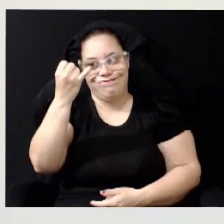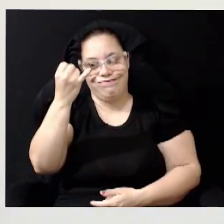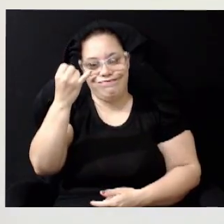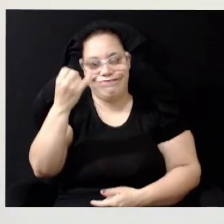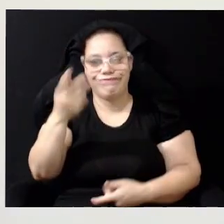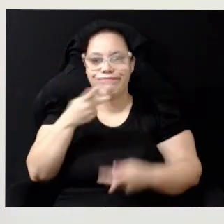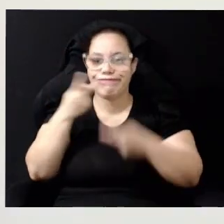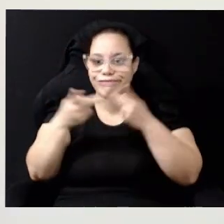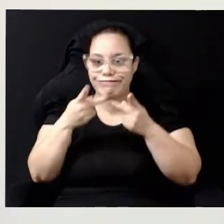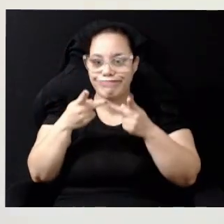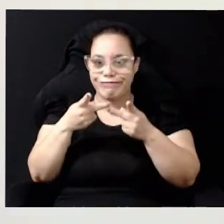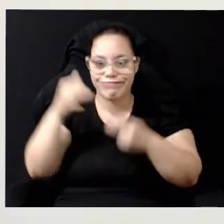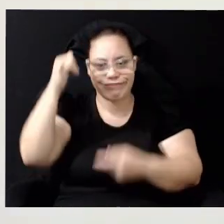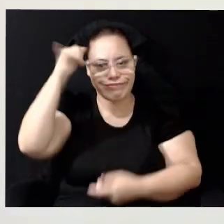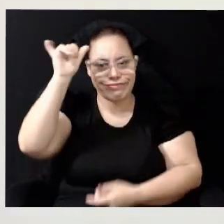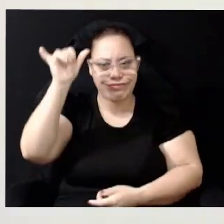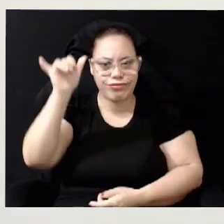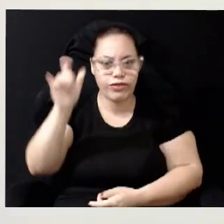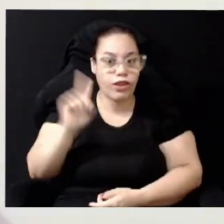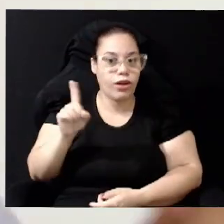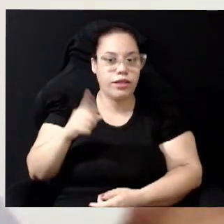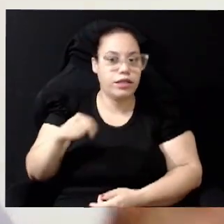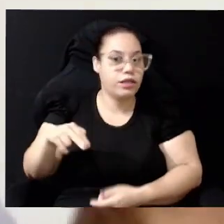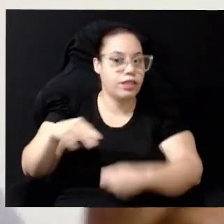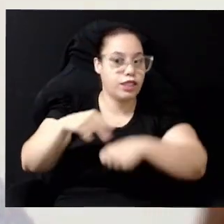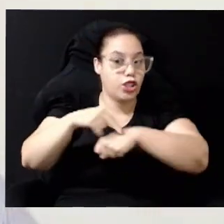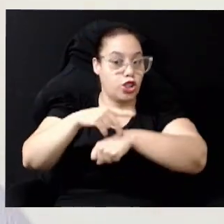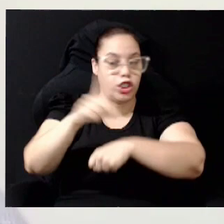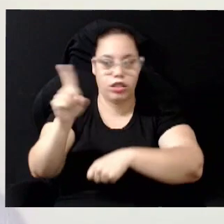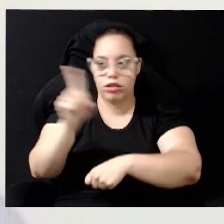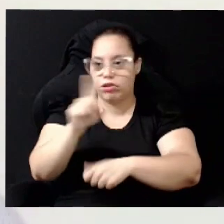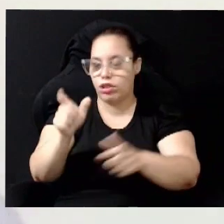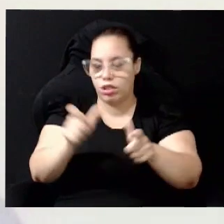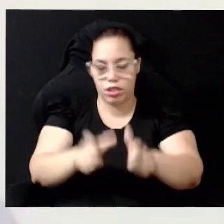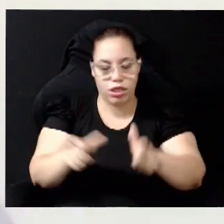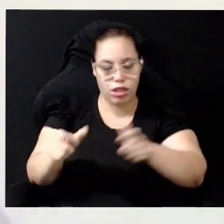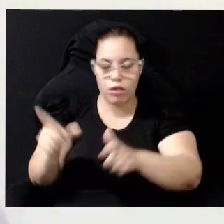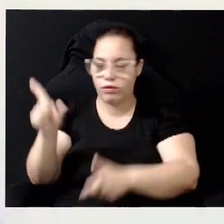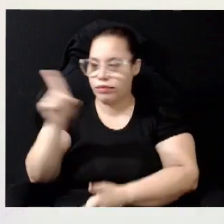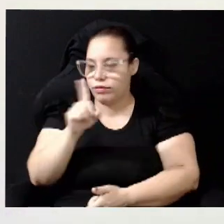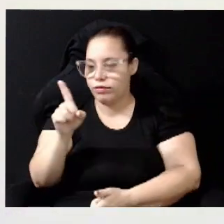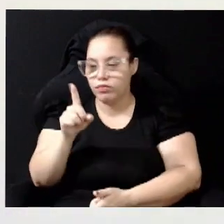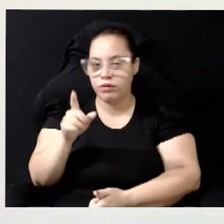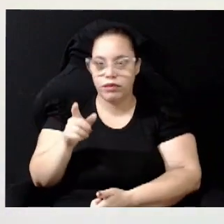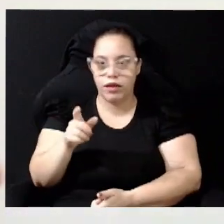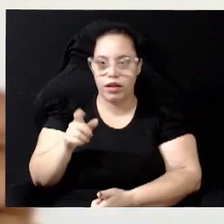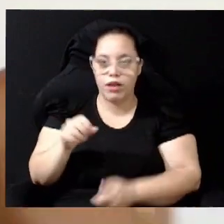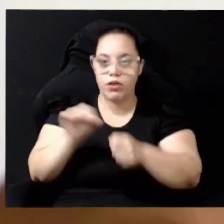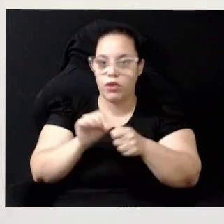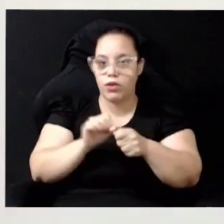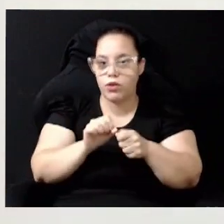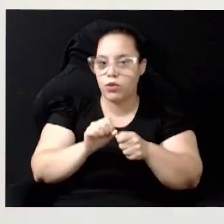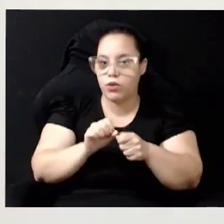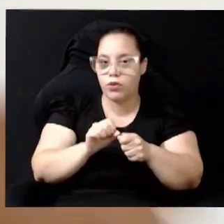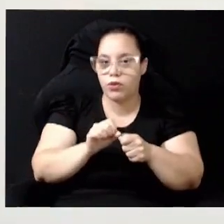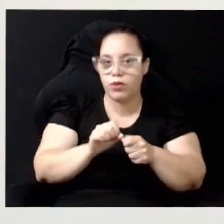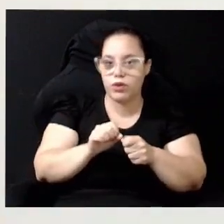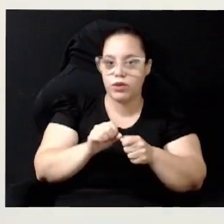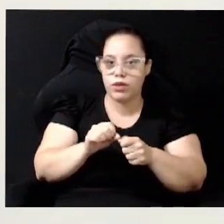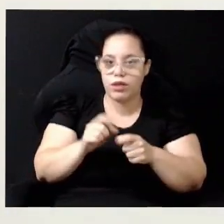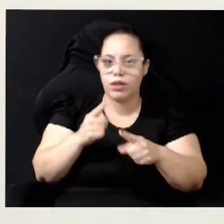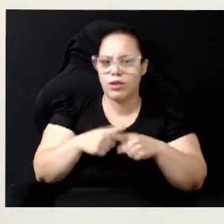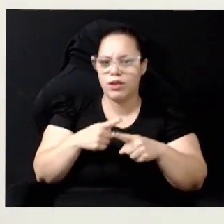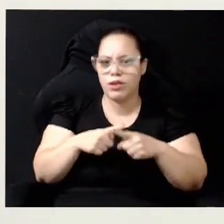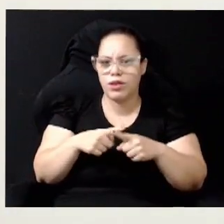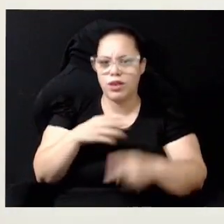prevenção, quando eu digo, não é prevenir, não é deixar de ir aos lugares, né? Não é deixar de fazer determinadas coisas com